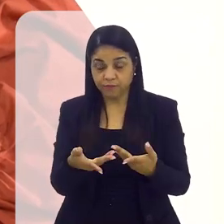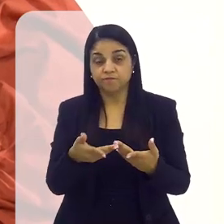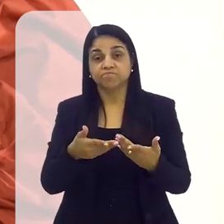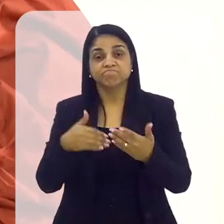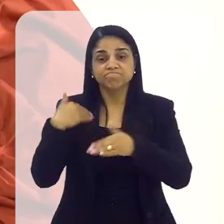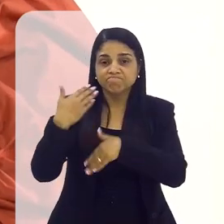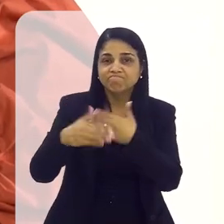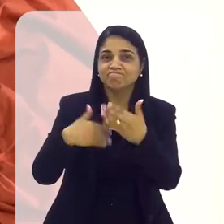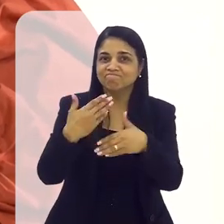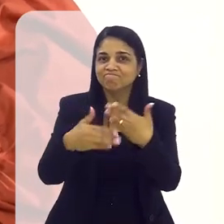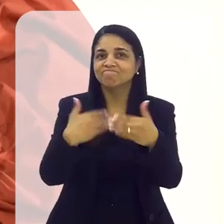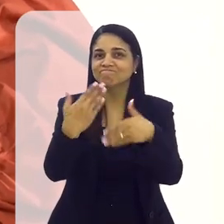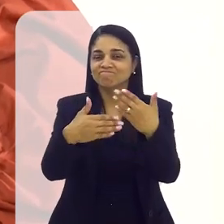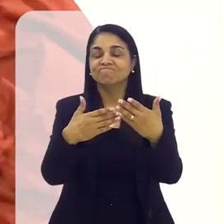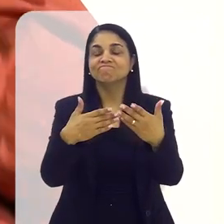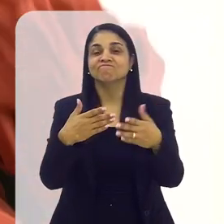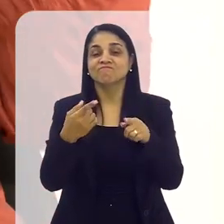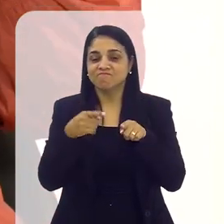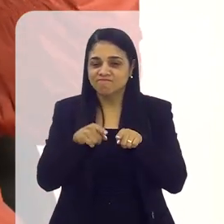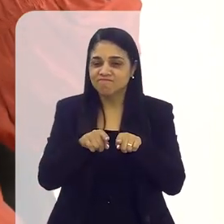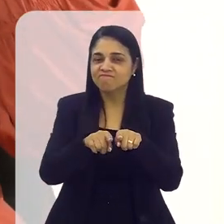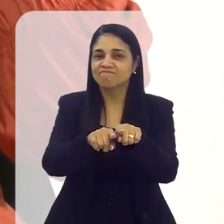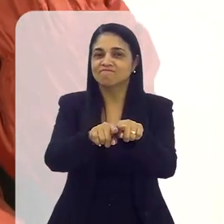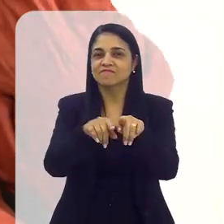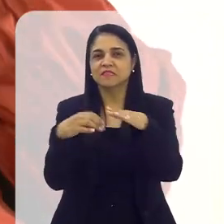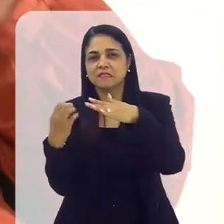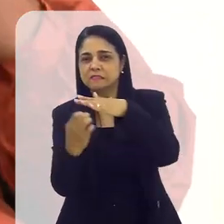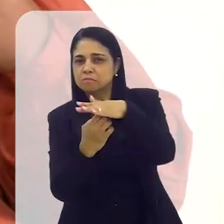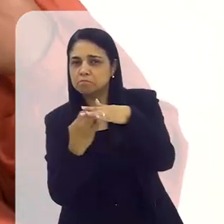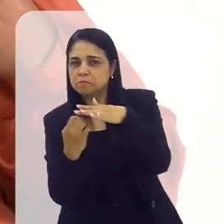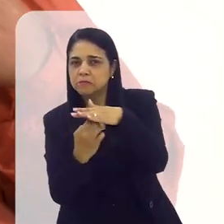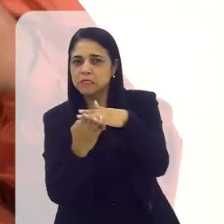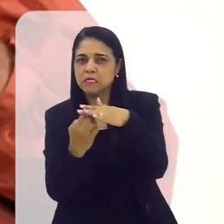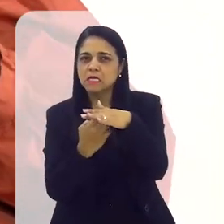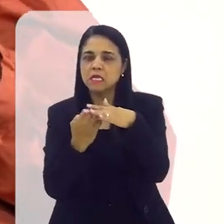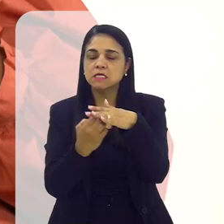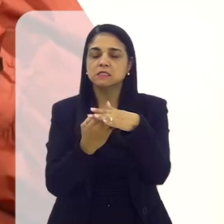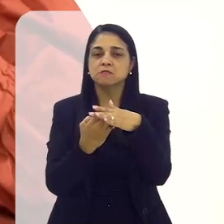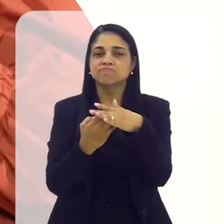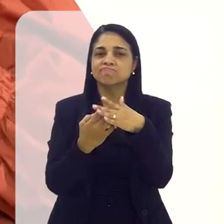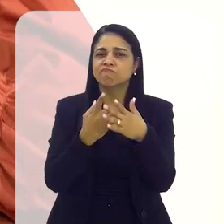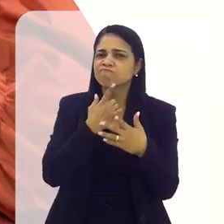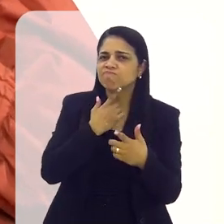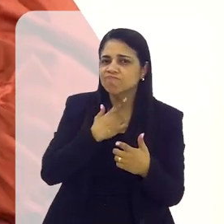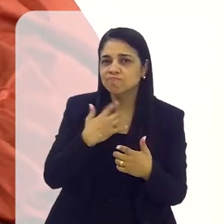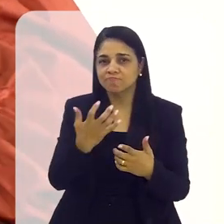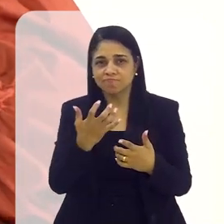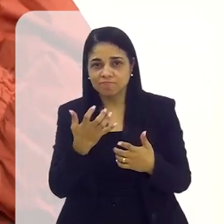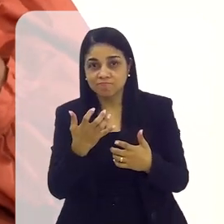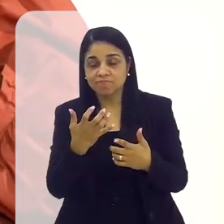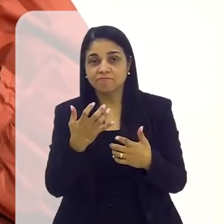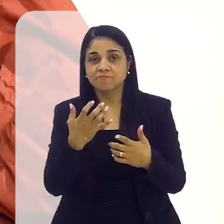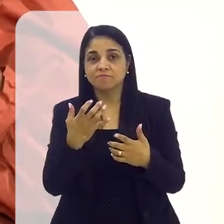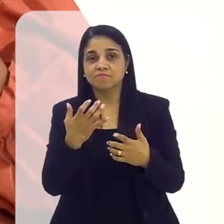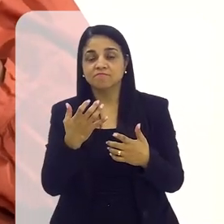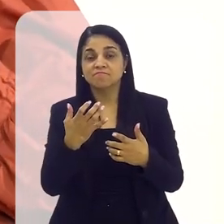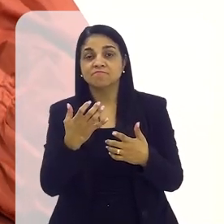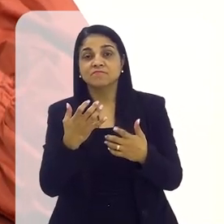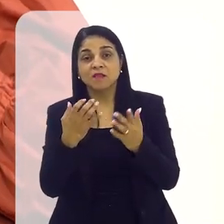E a gente vai contando assim com alguma parceria de uma empresa, empresas que querem